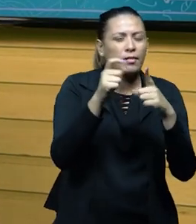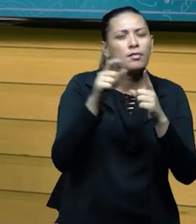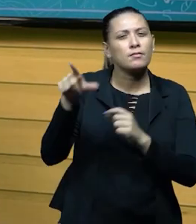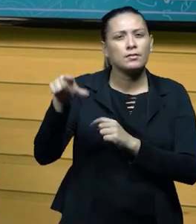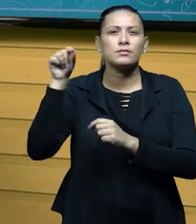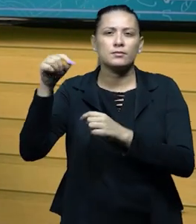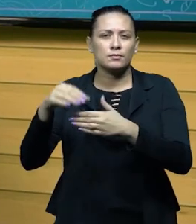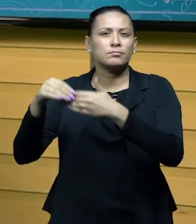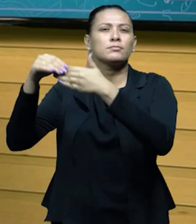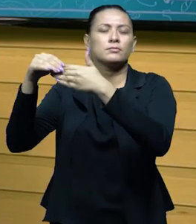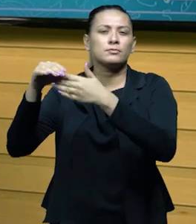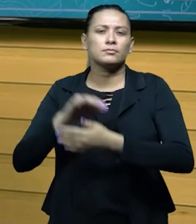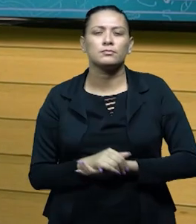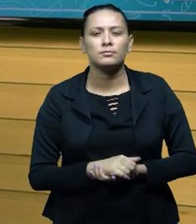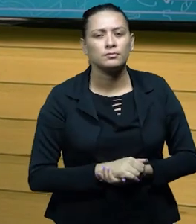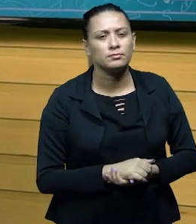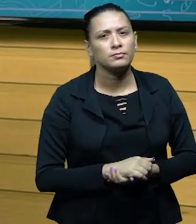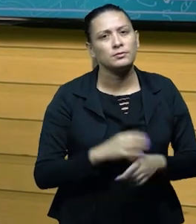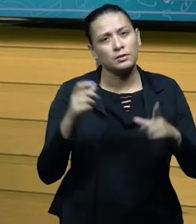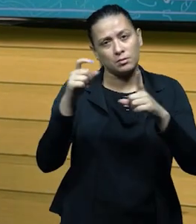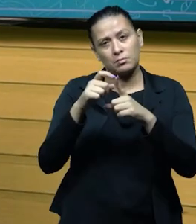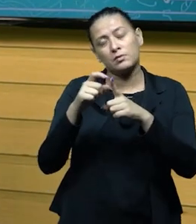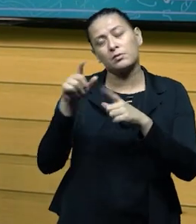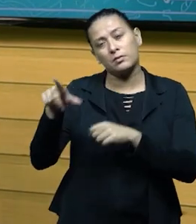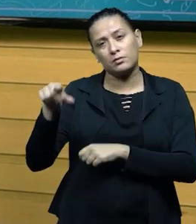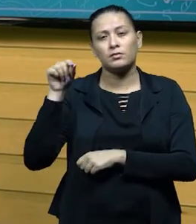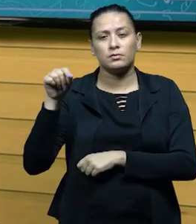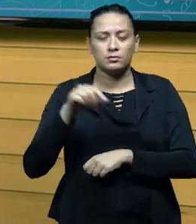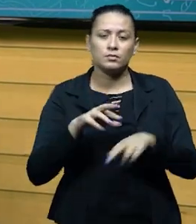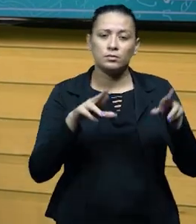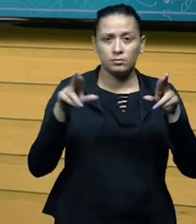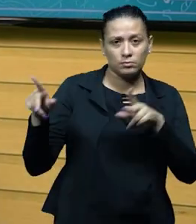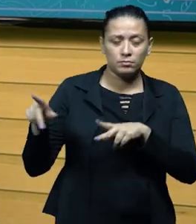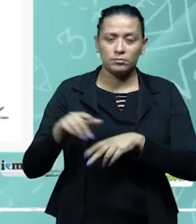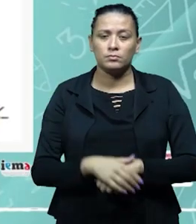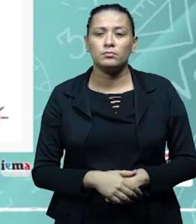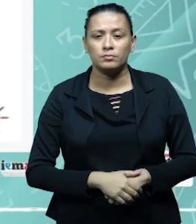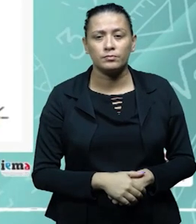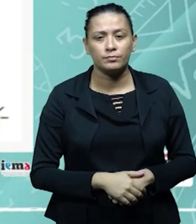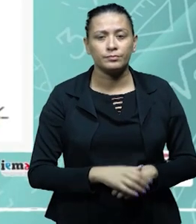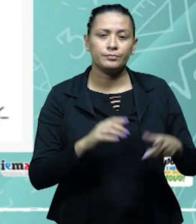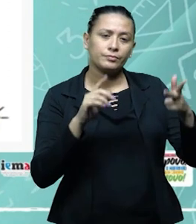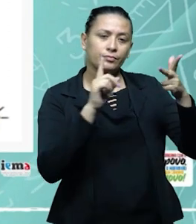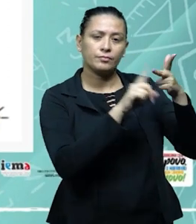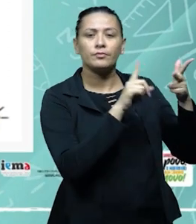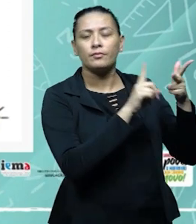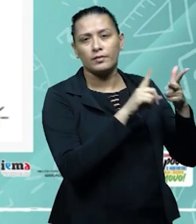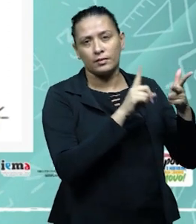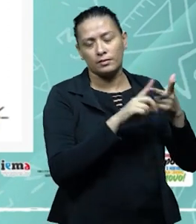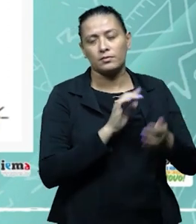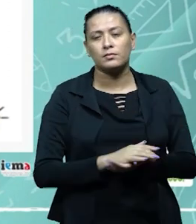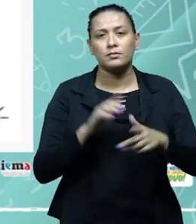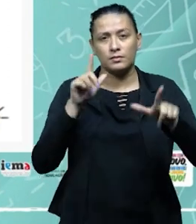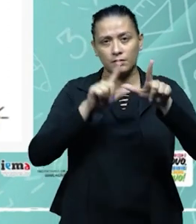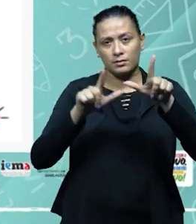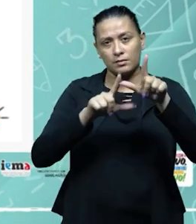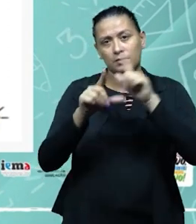destaca mais do que as outras né então cada palavra vai ser vai ter o seu destaque por ter cor diferenciada terceiro ponto t tá aqui